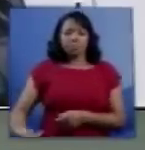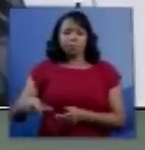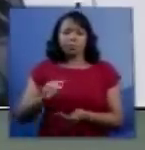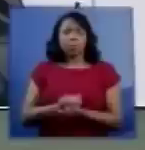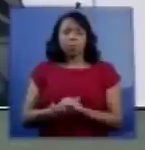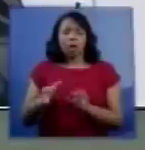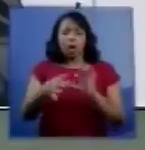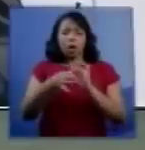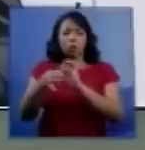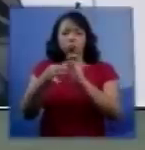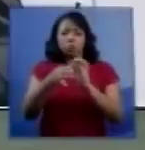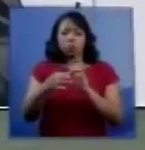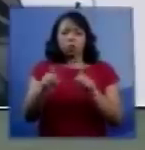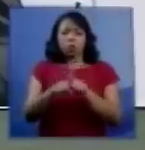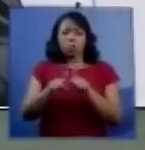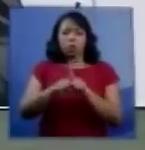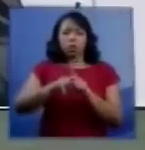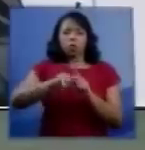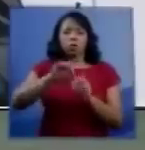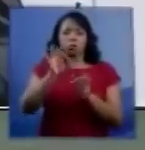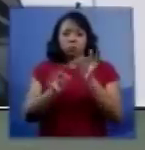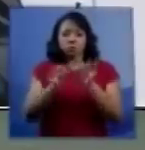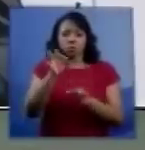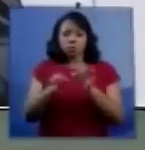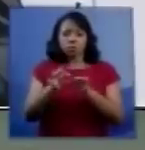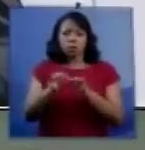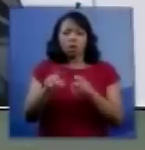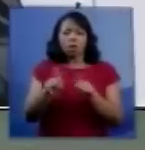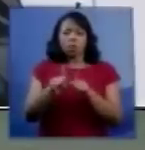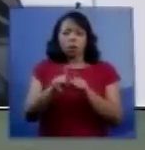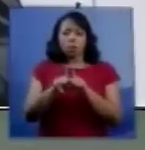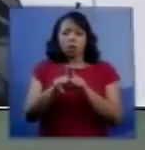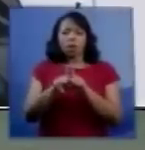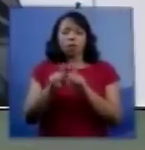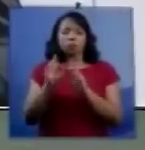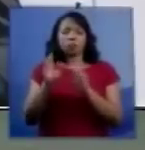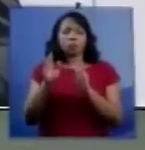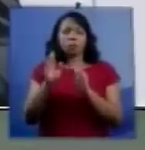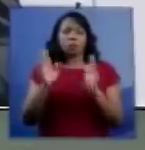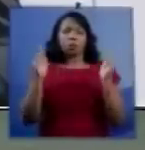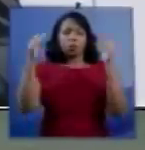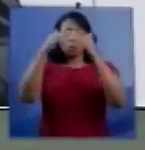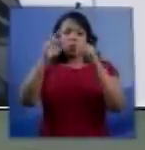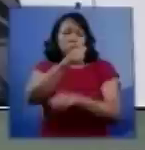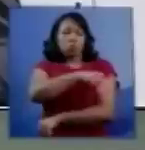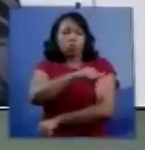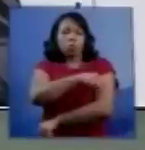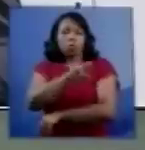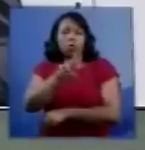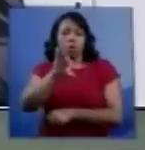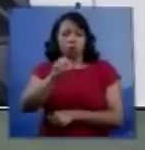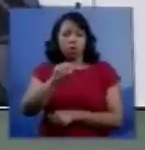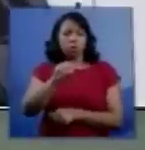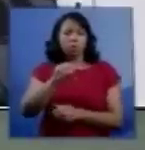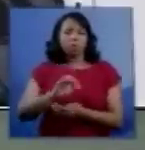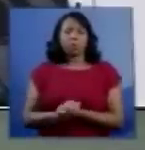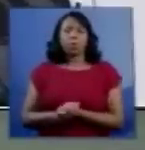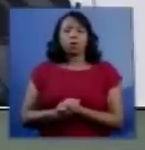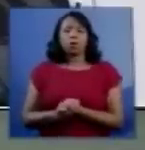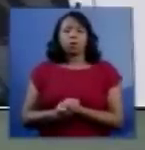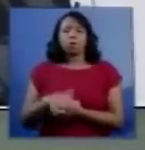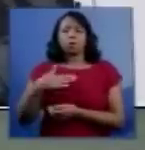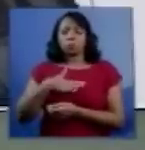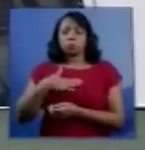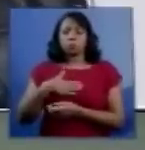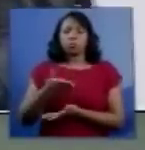da dos juristas católicos da Arquidiocese do Rio de Janeiro costumo dizer